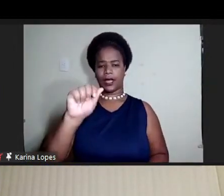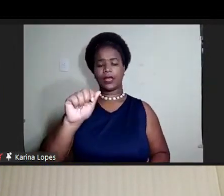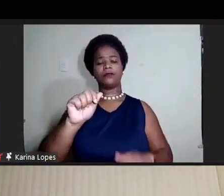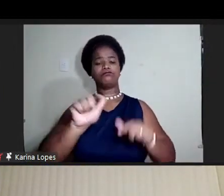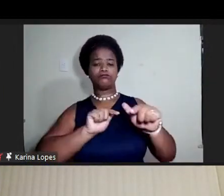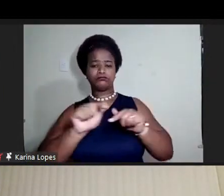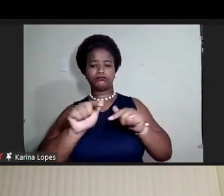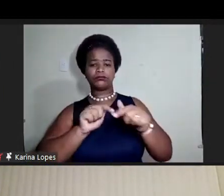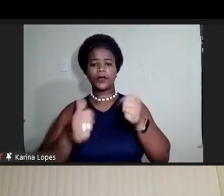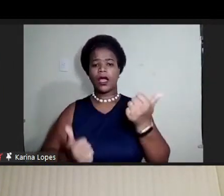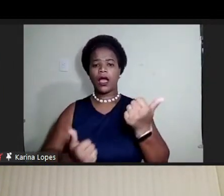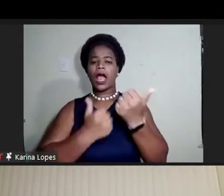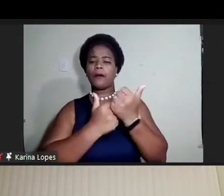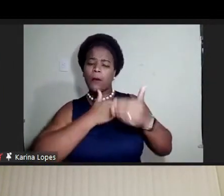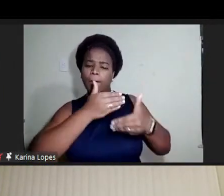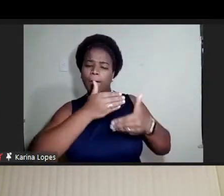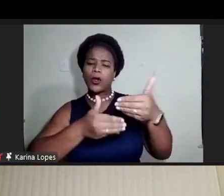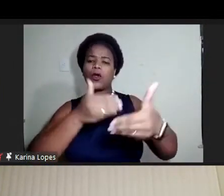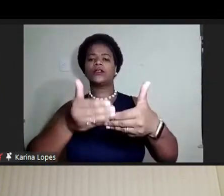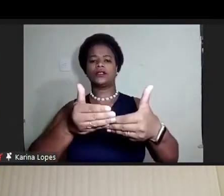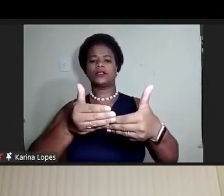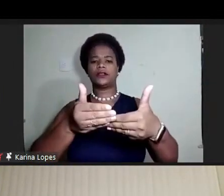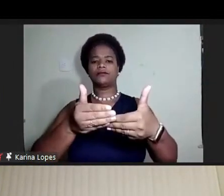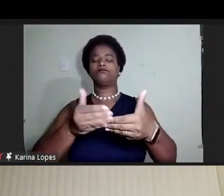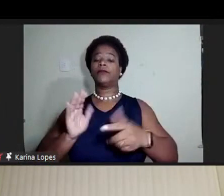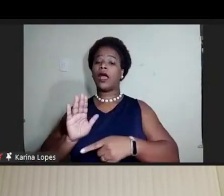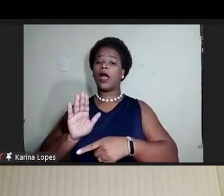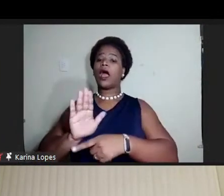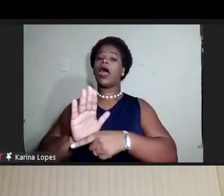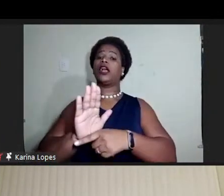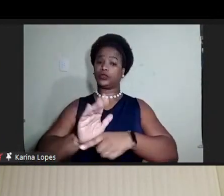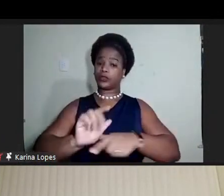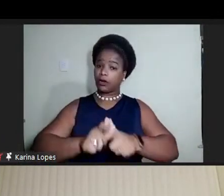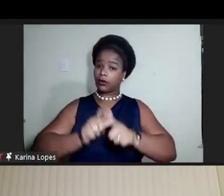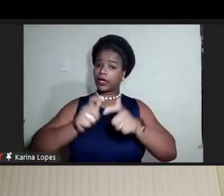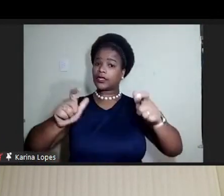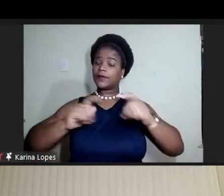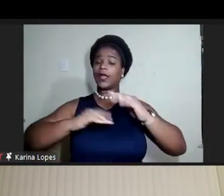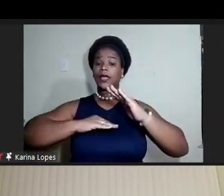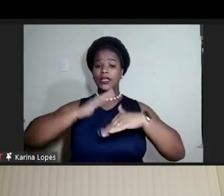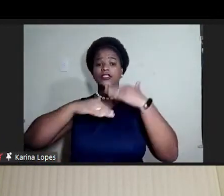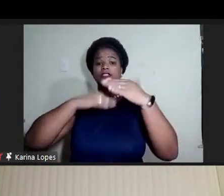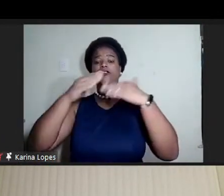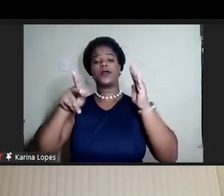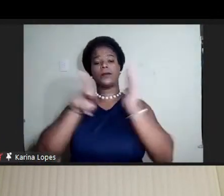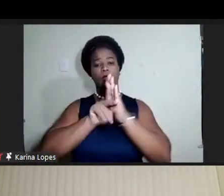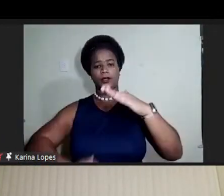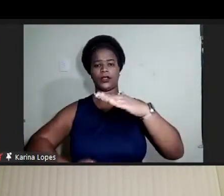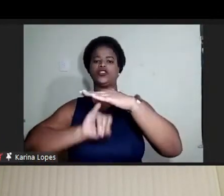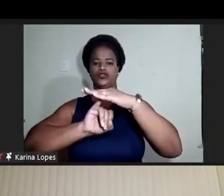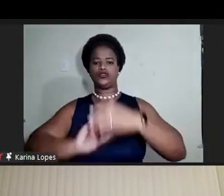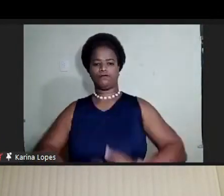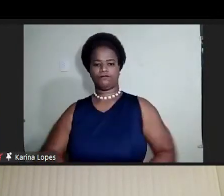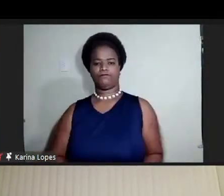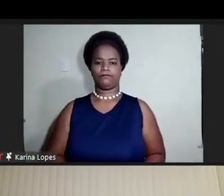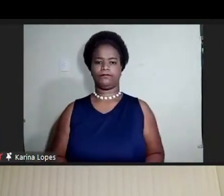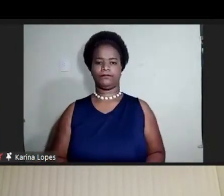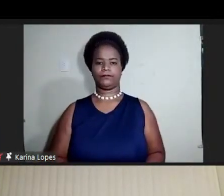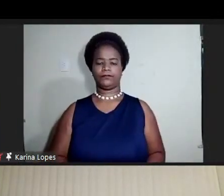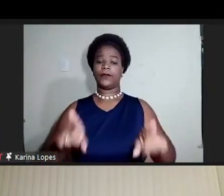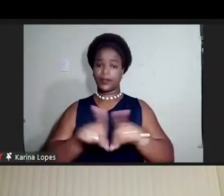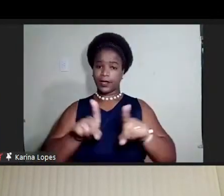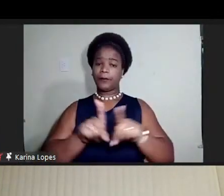processos, colaborando com o crescimento e desenvolvimento da instituição, através de um trabalho de